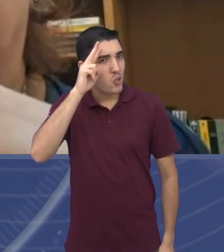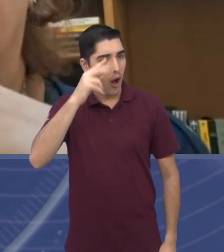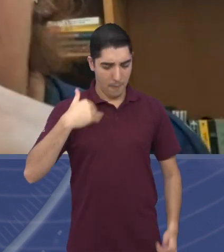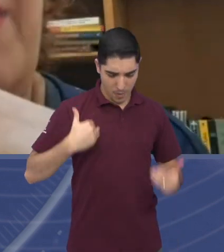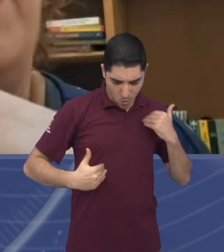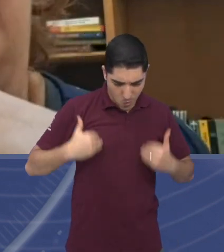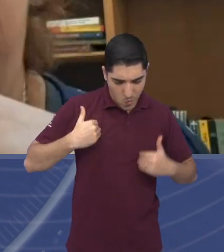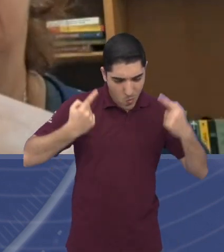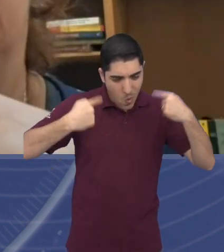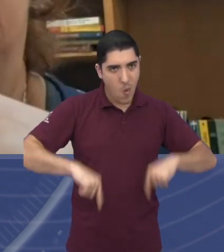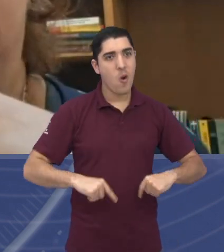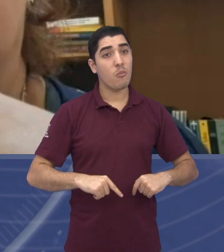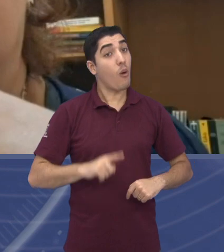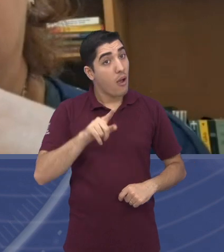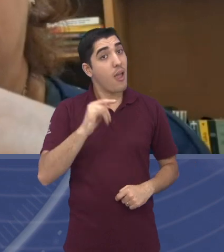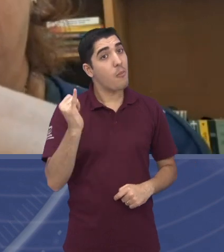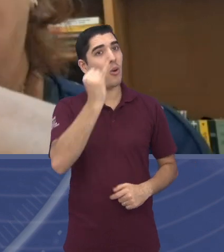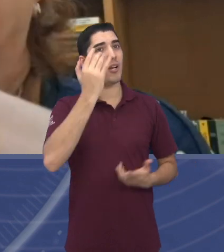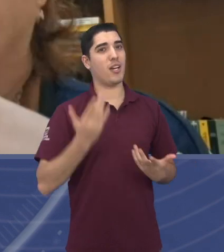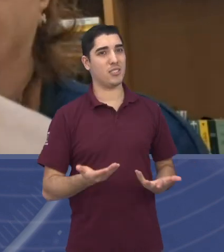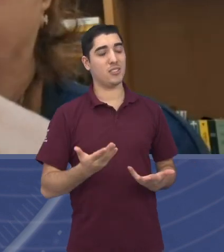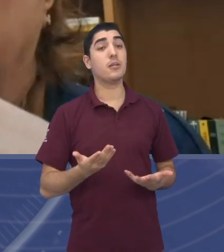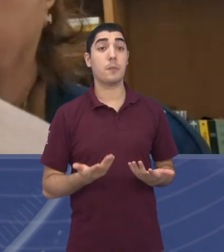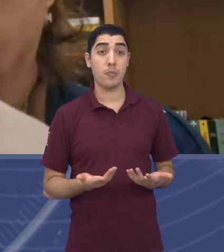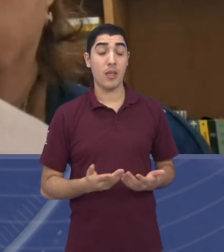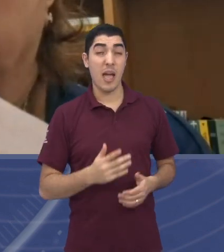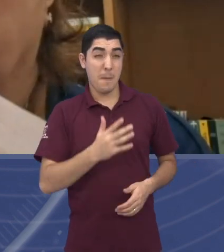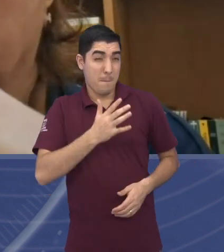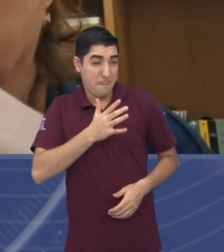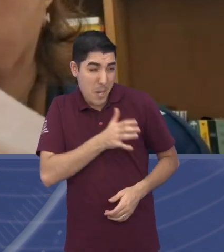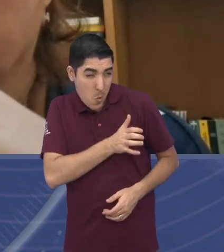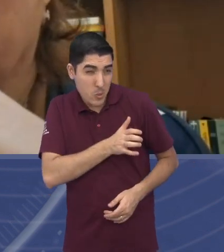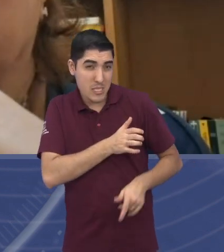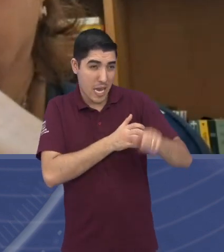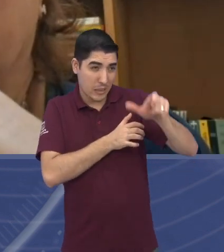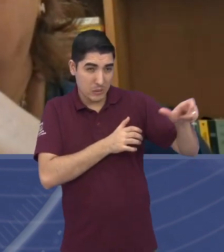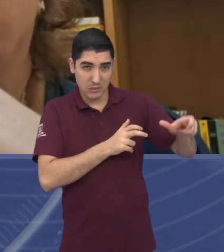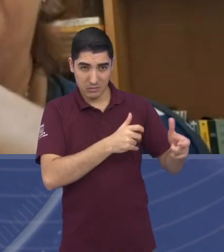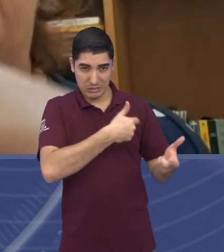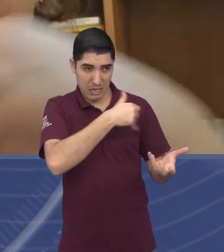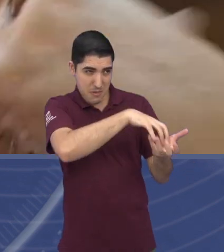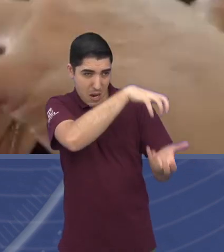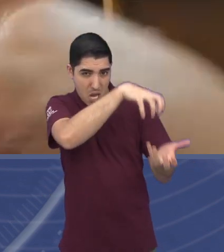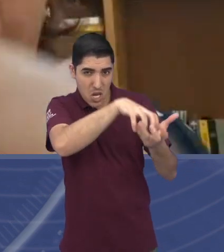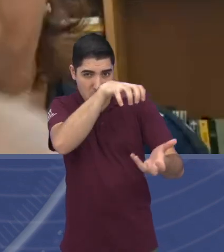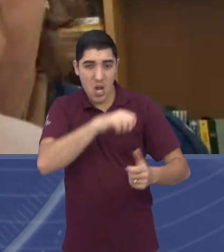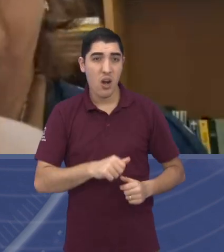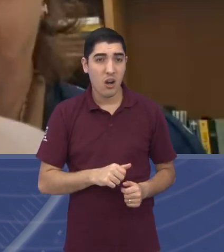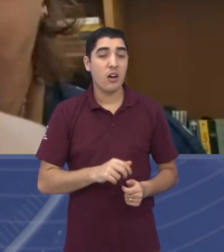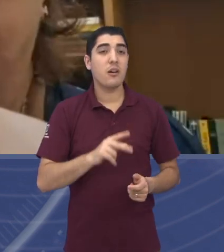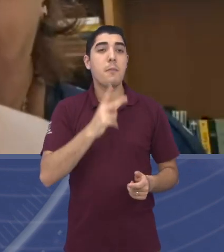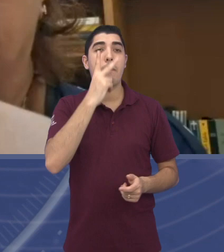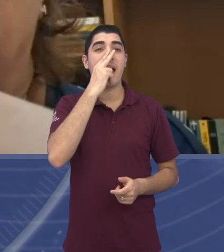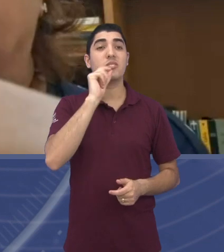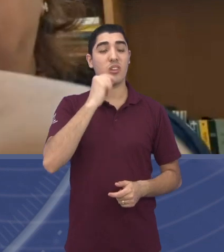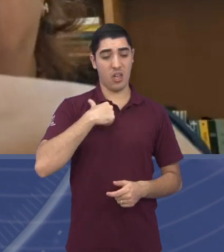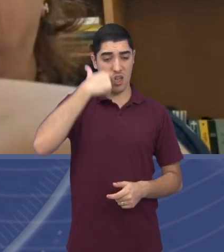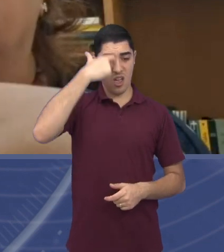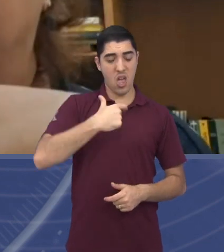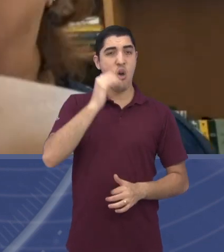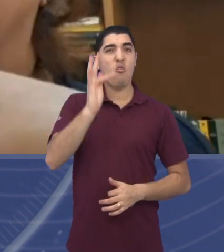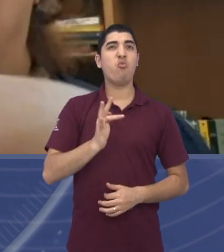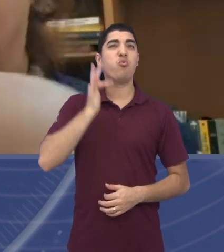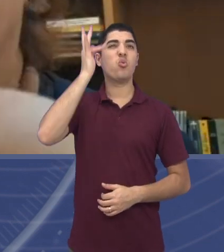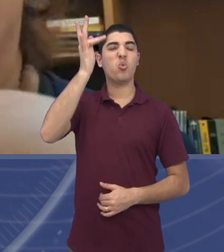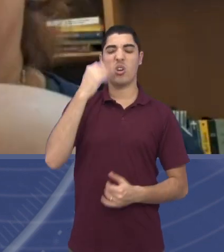corpo é bacana. Ter preconceito contra idosos mais velhos, primeiro que é negar o seu próprio futuro,